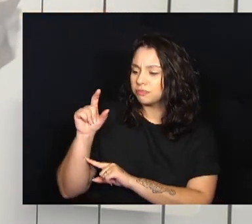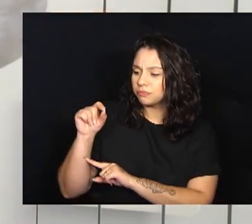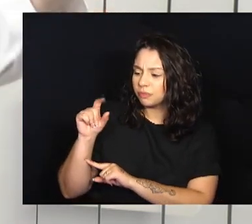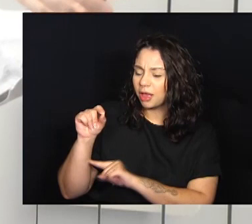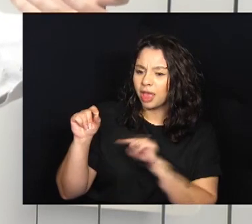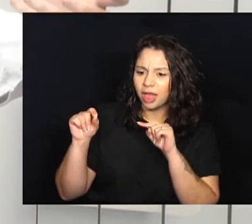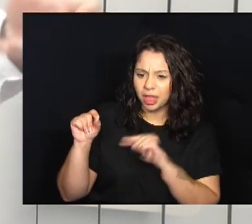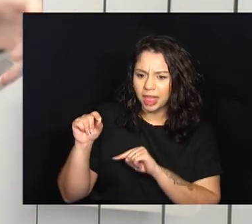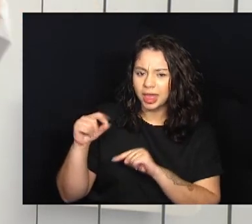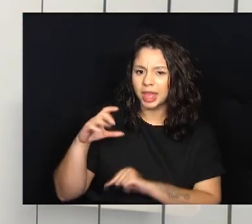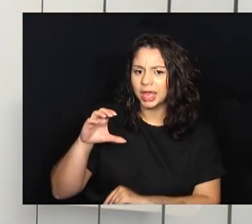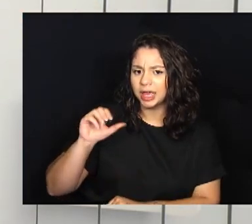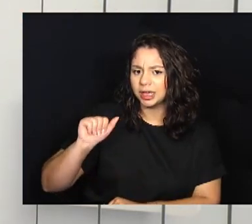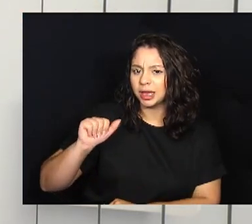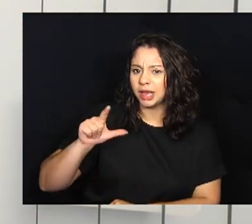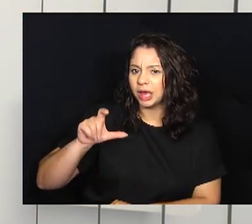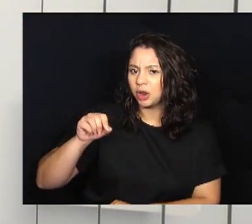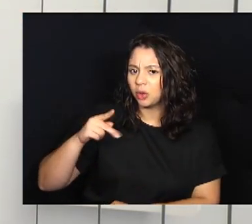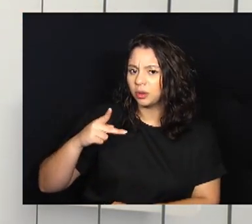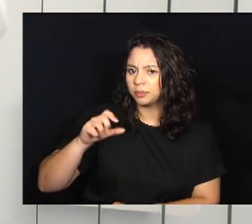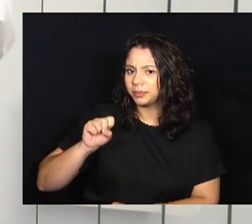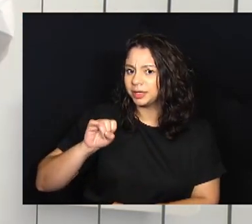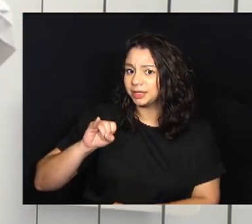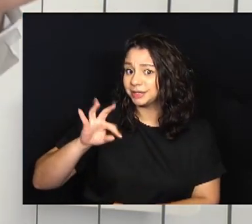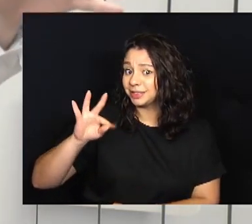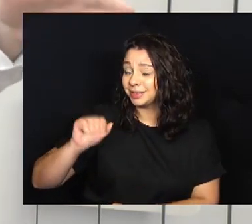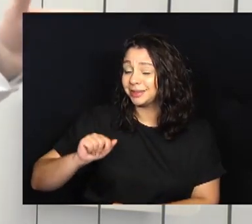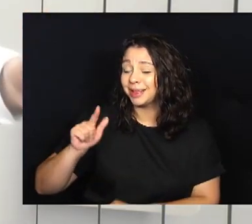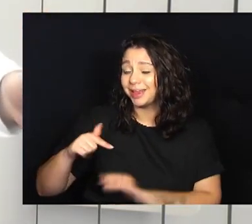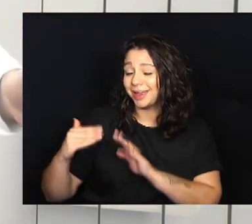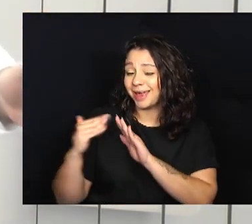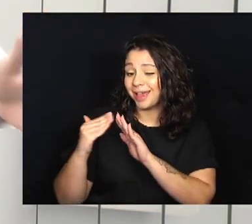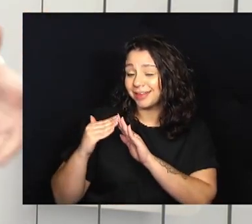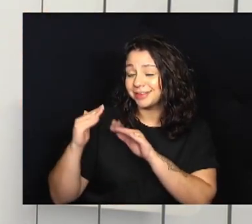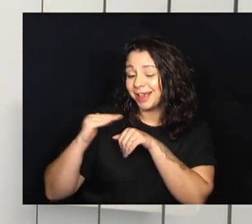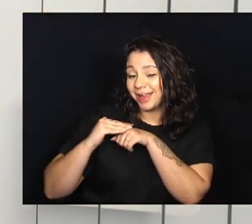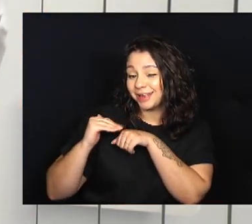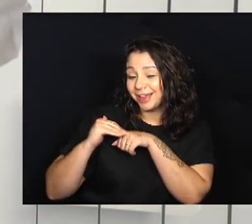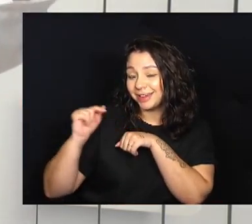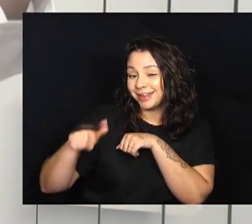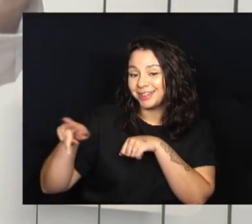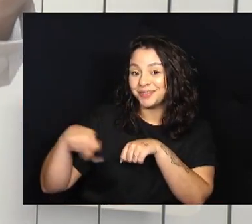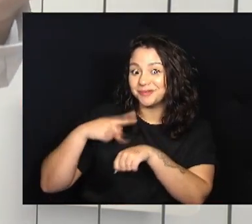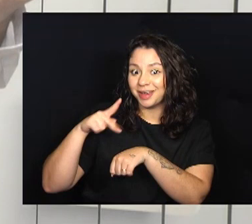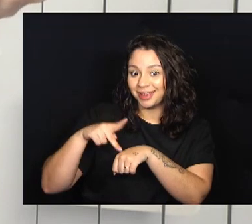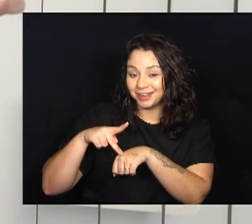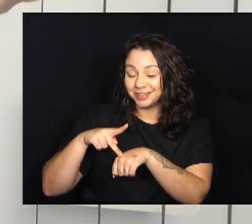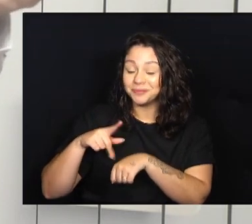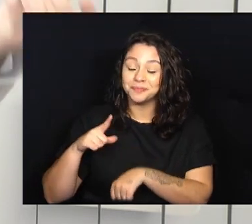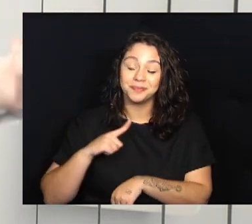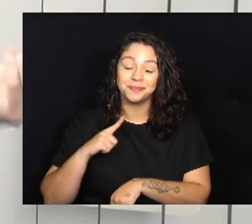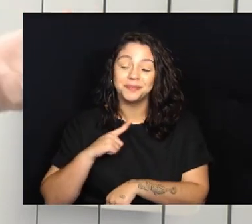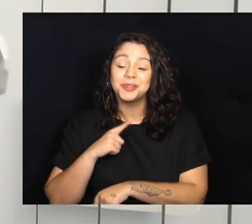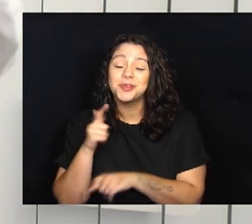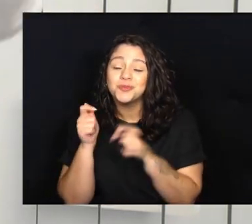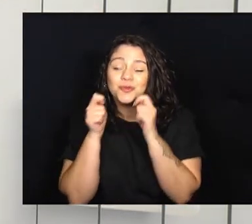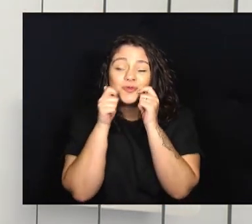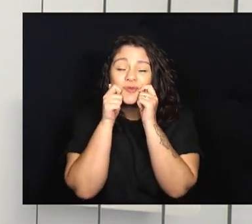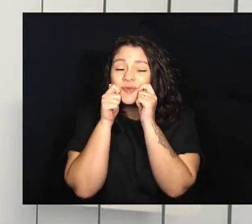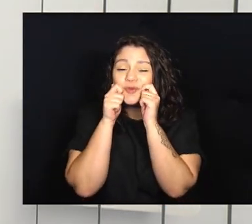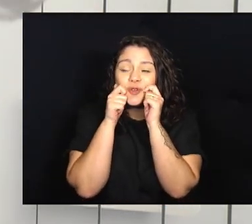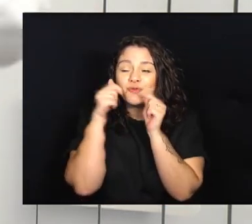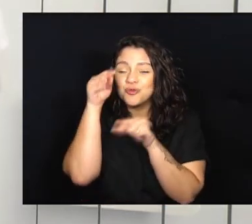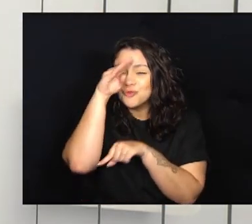consideradas domésticas e um dos pets mais queridinhos do nosso país. Além de ter uma aparência fofa,